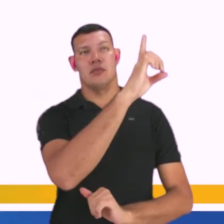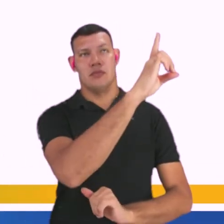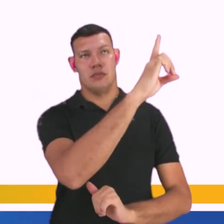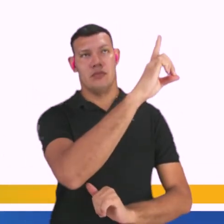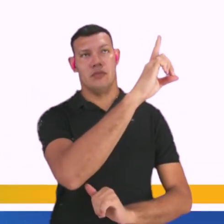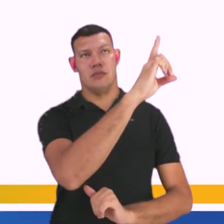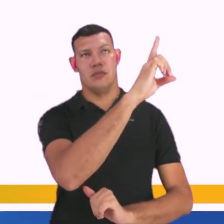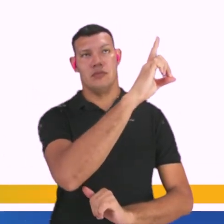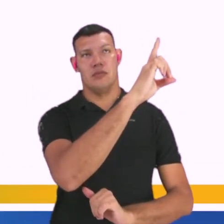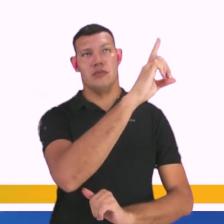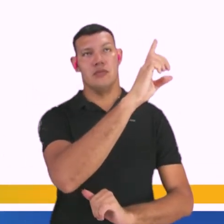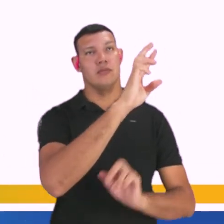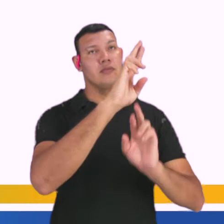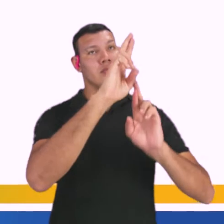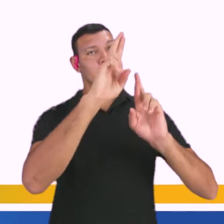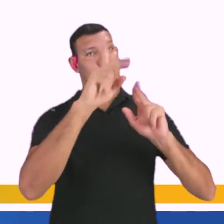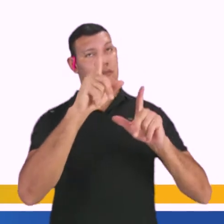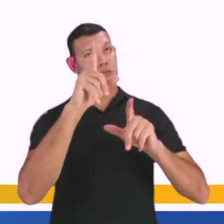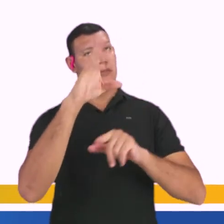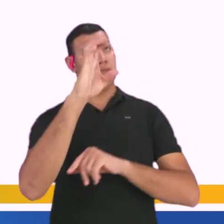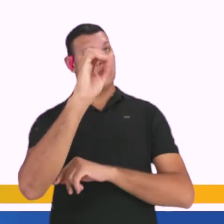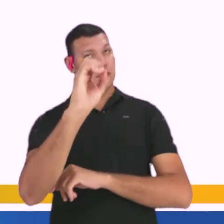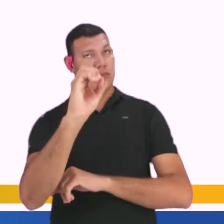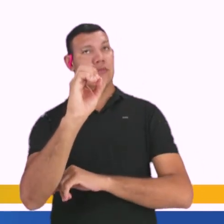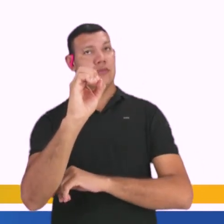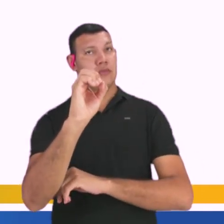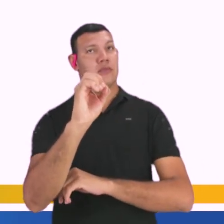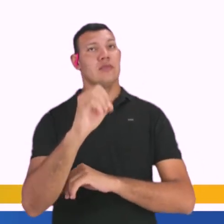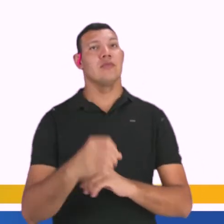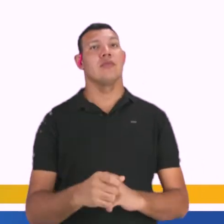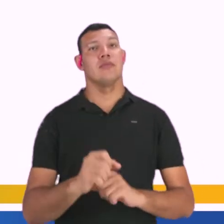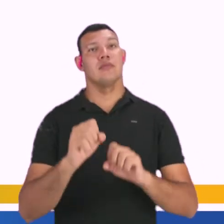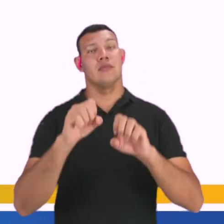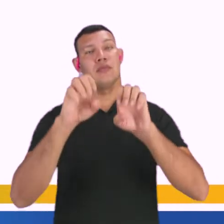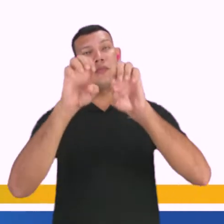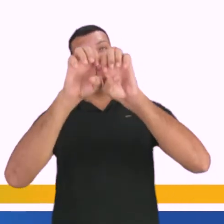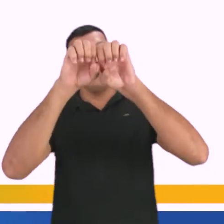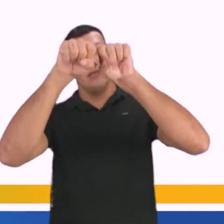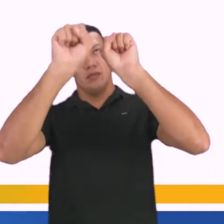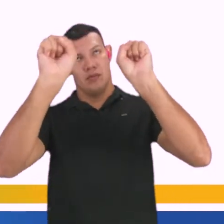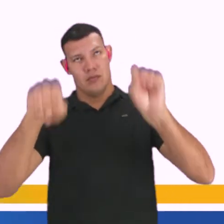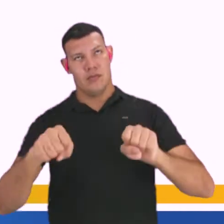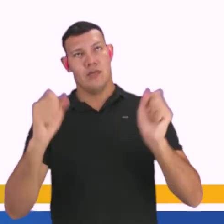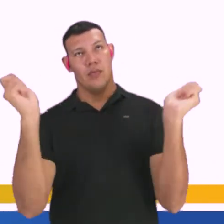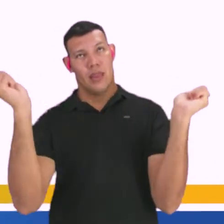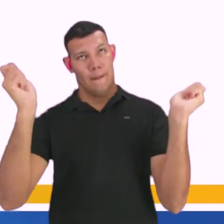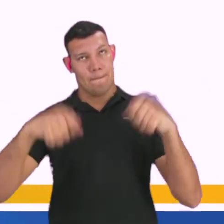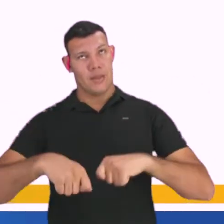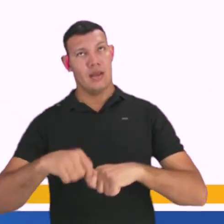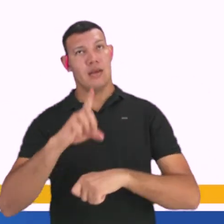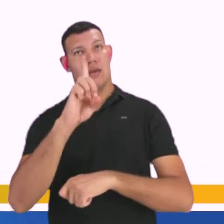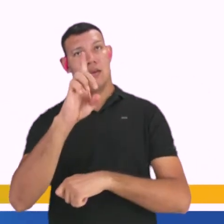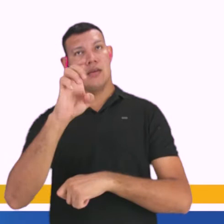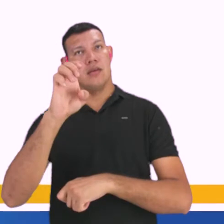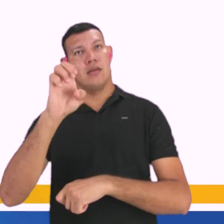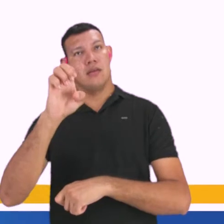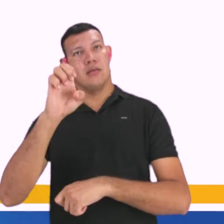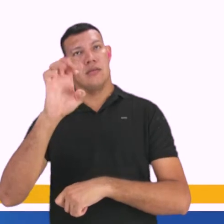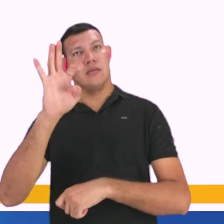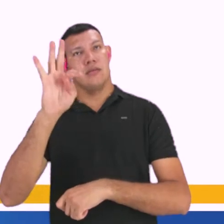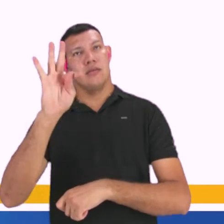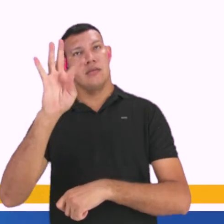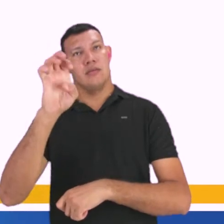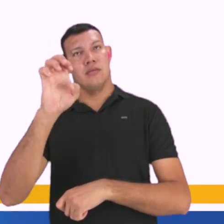e quando o meu determinante foi diferente de zero nós vamos ter um sistema possível e determinado